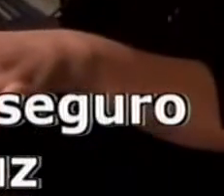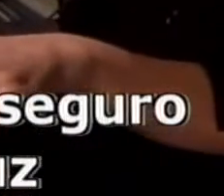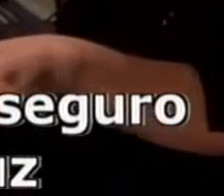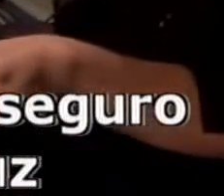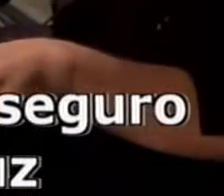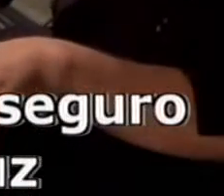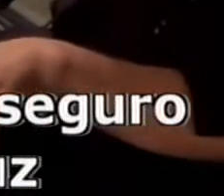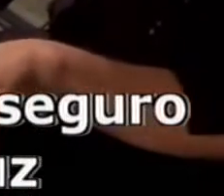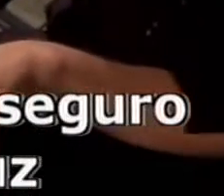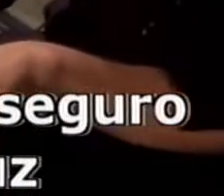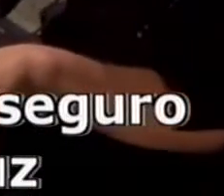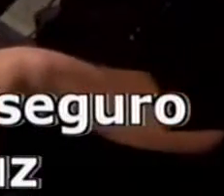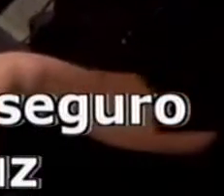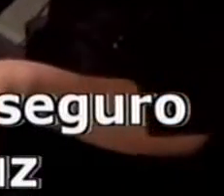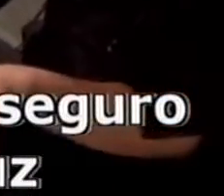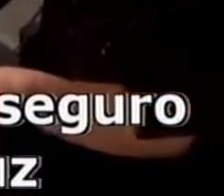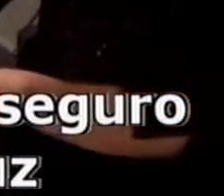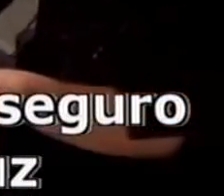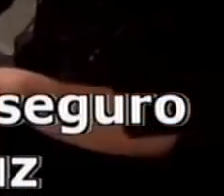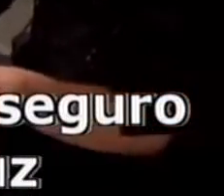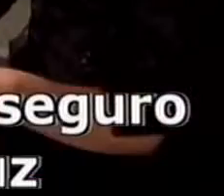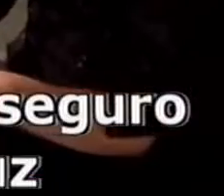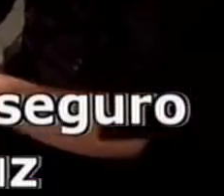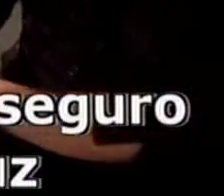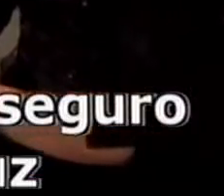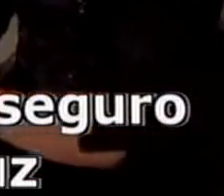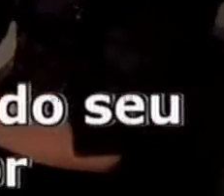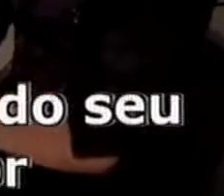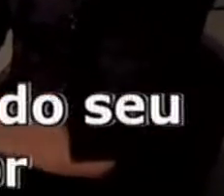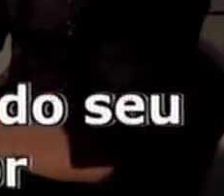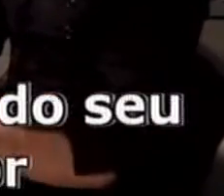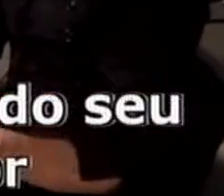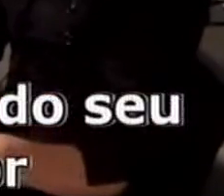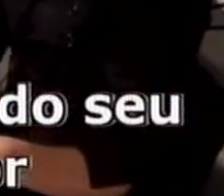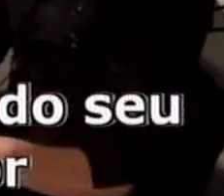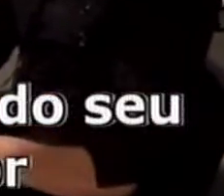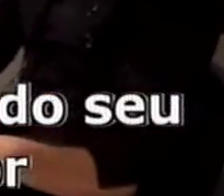Caminhar seguro na luz.